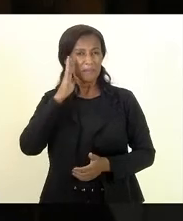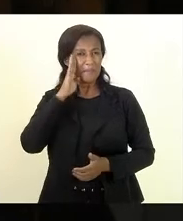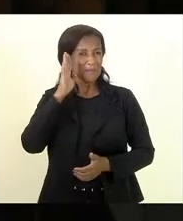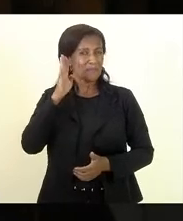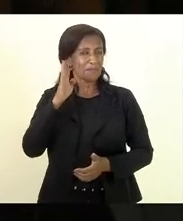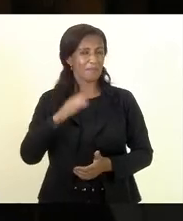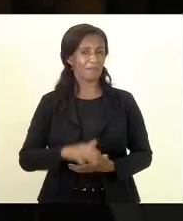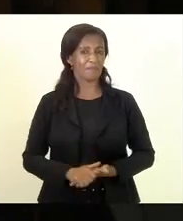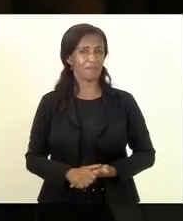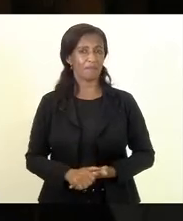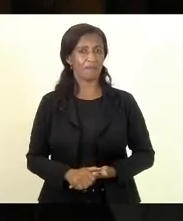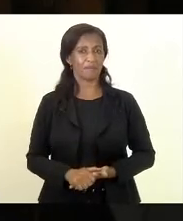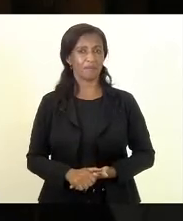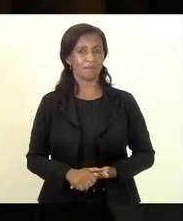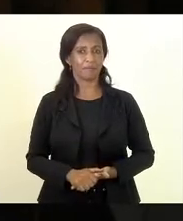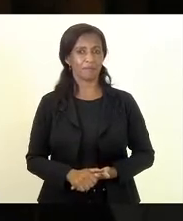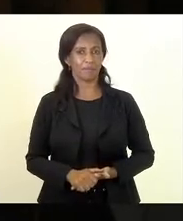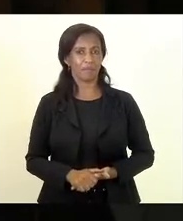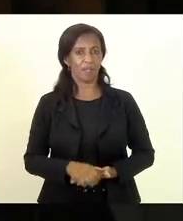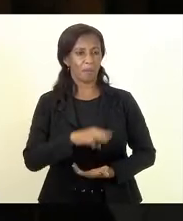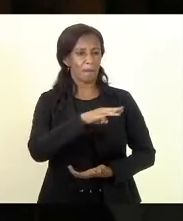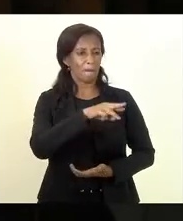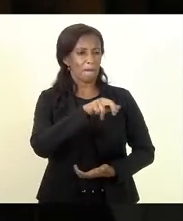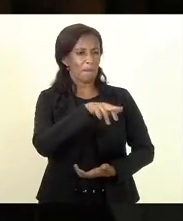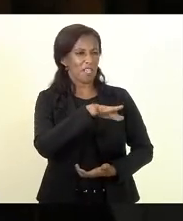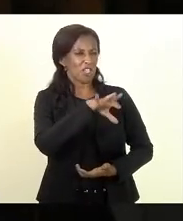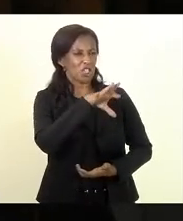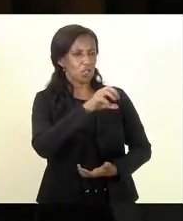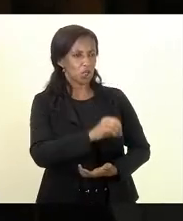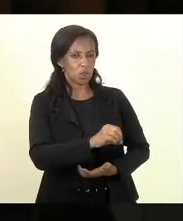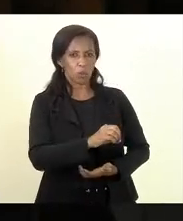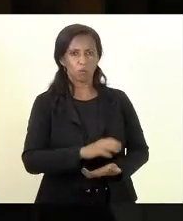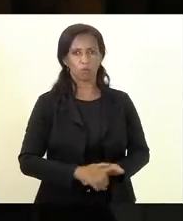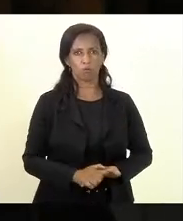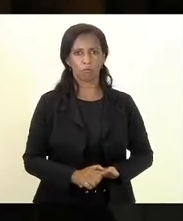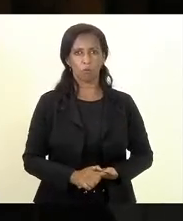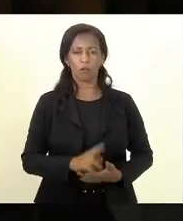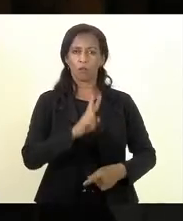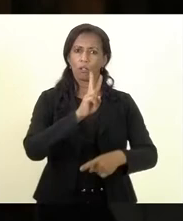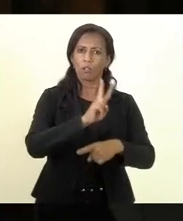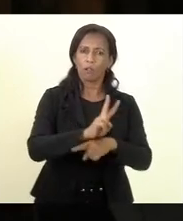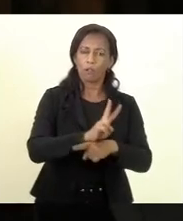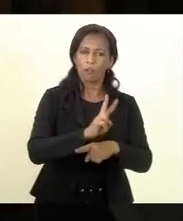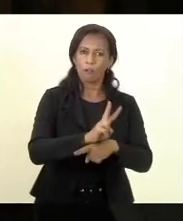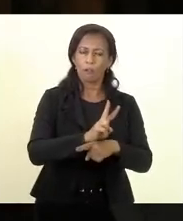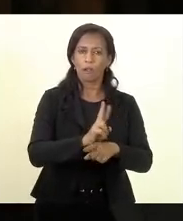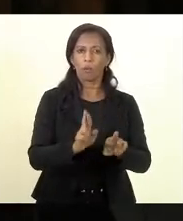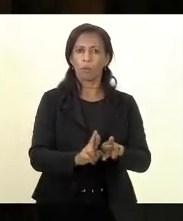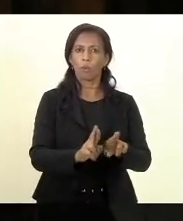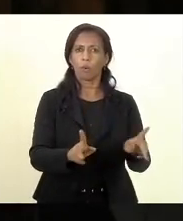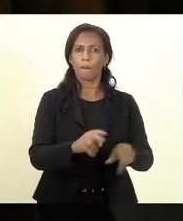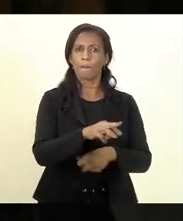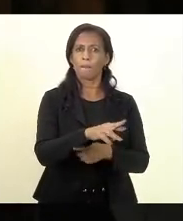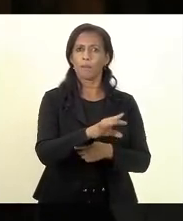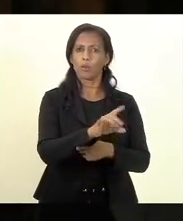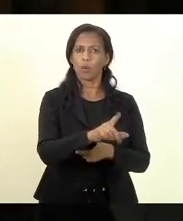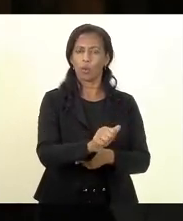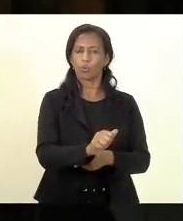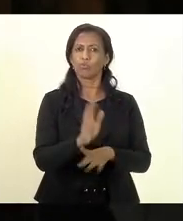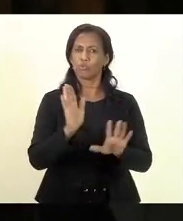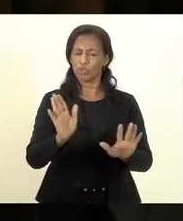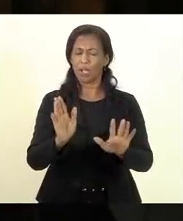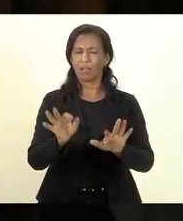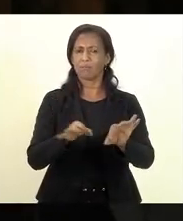primazia ao machismo, aquele que defende o misógino, já que teve um problema em pauta,